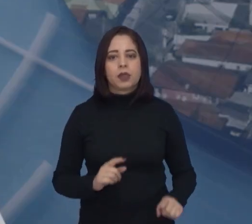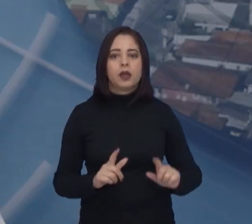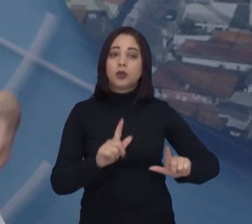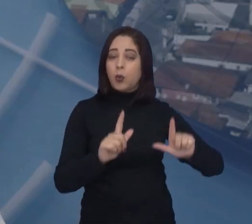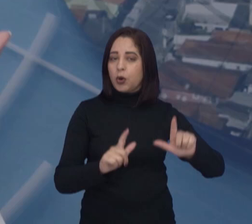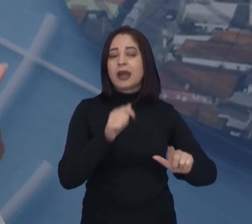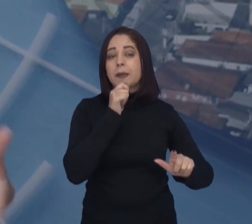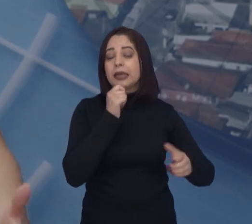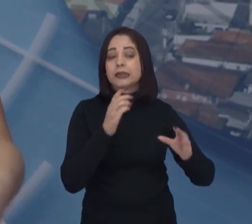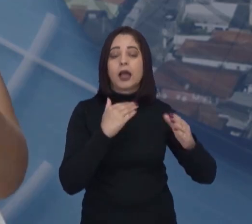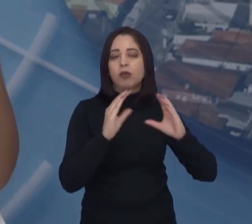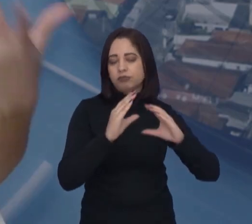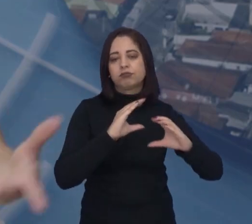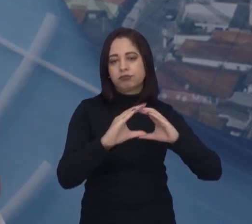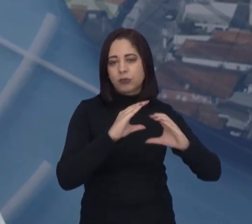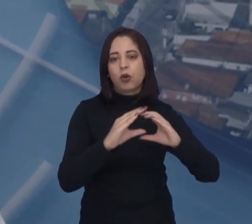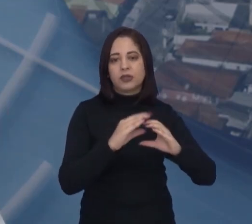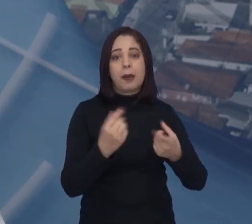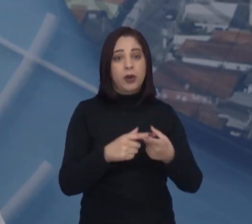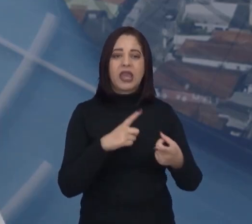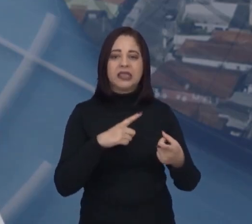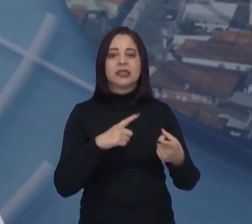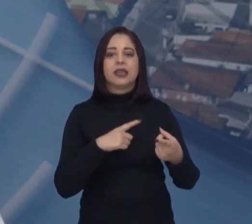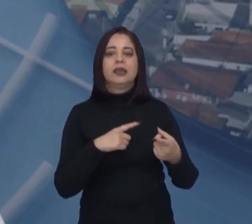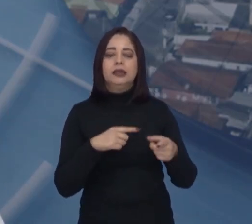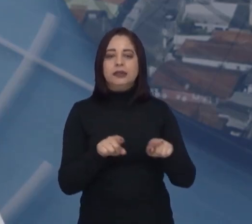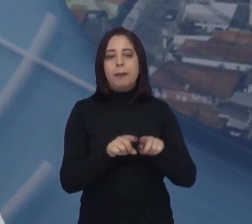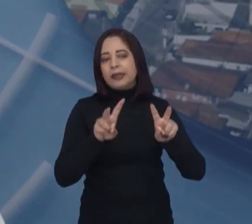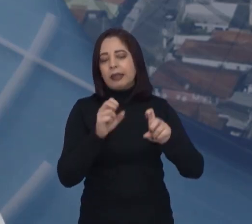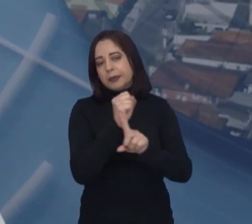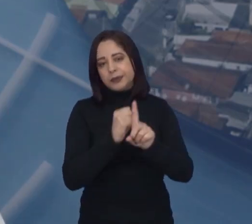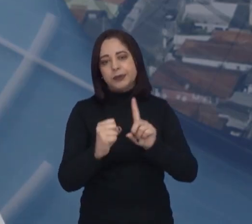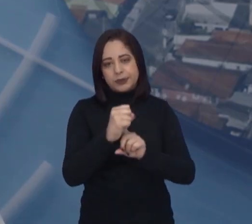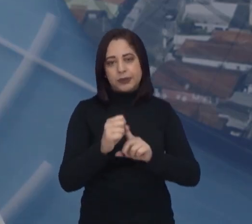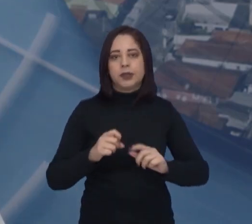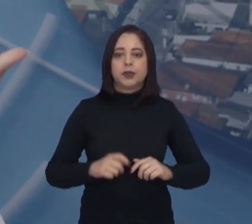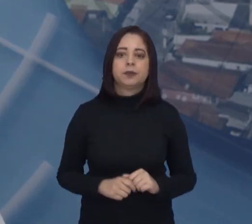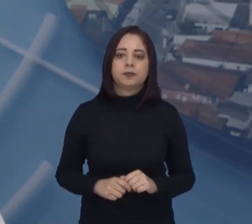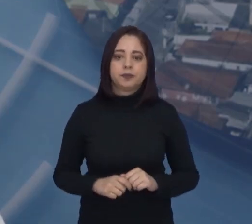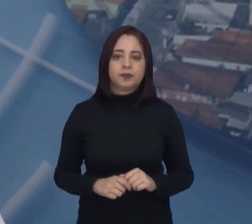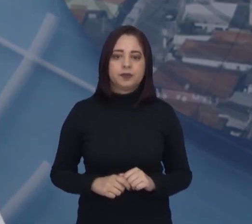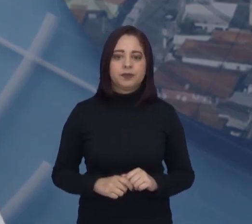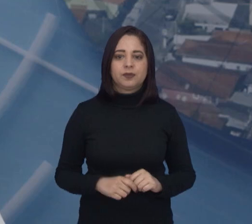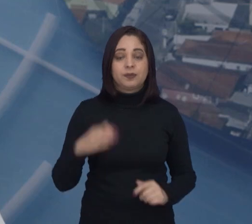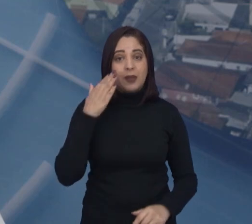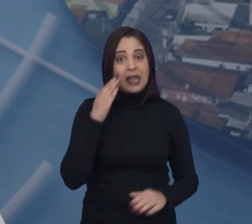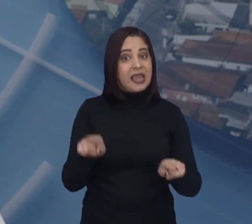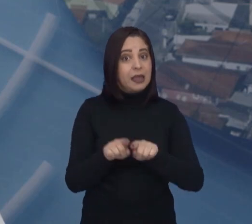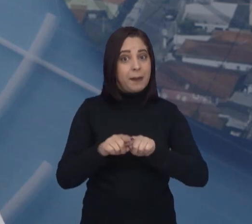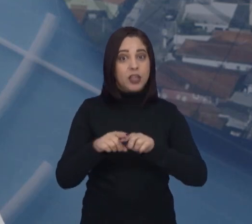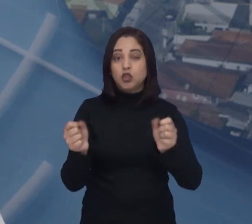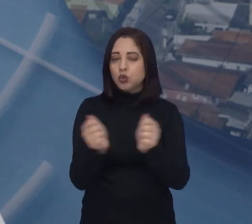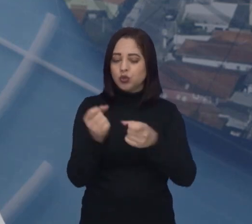programa, porque tem outros fatores sociais também, né, que acabam envolvendo essa questão. Bom, além do Rafael, quem está com a gente também,